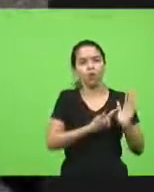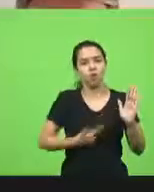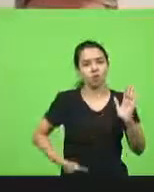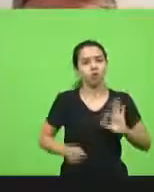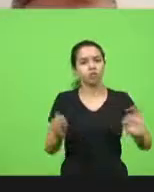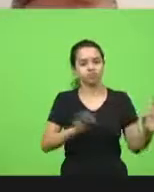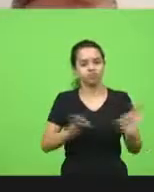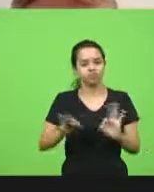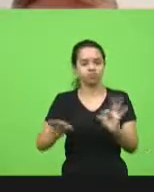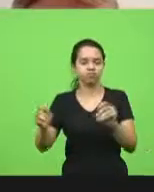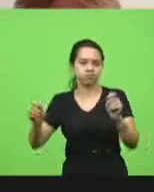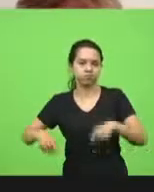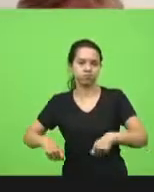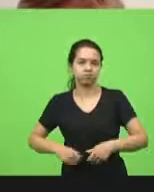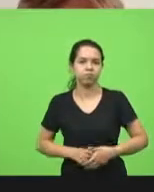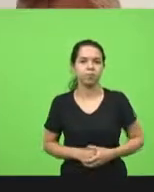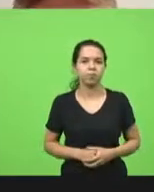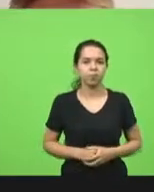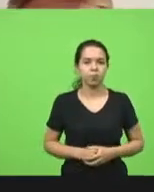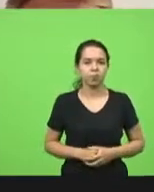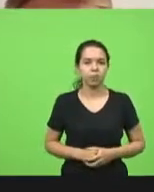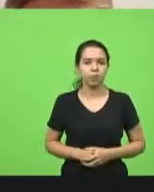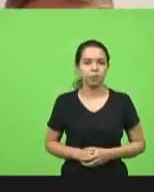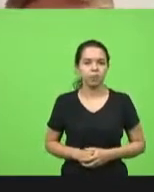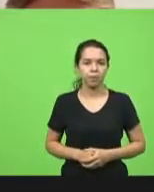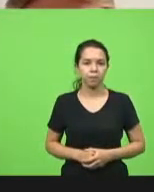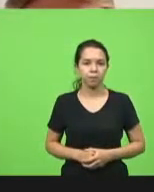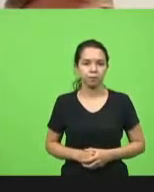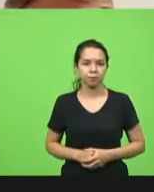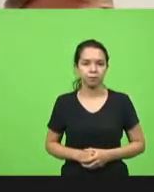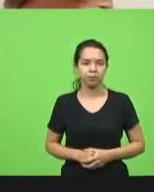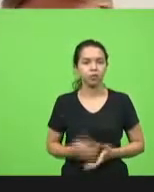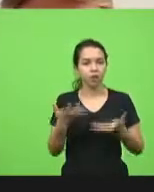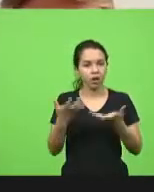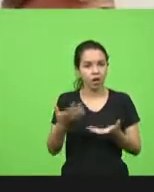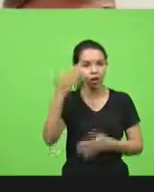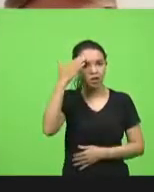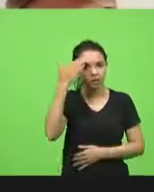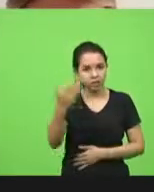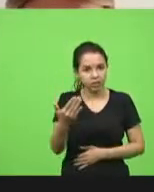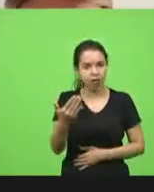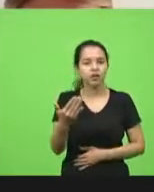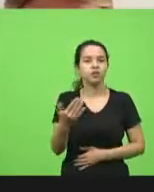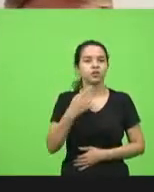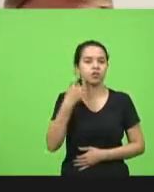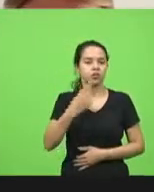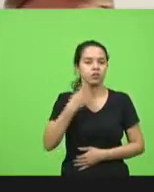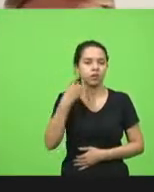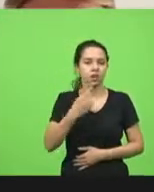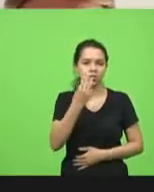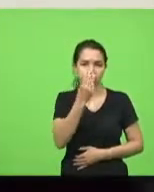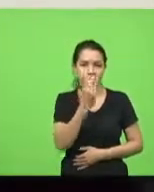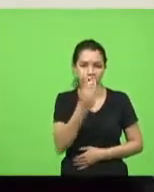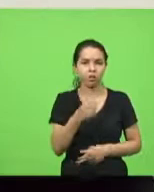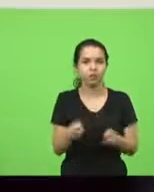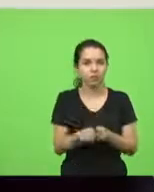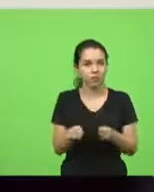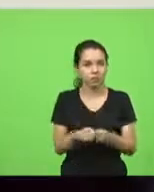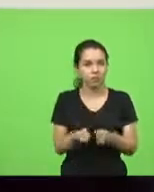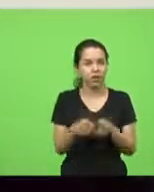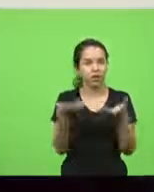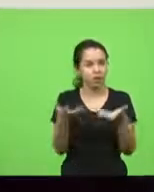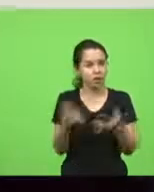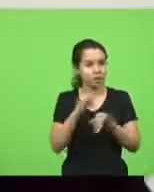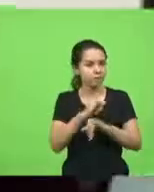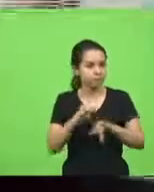Obrigado. 30 segundos, deputado, para concluir. Eu quero agradecer a manifestação do deputado Sopelsa e quero trazer uma notícia boa